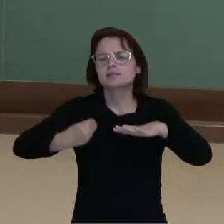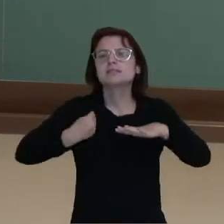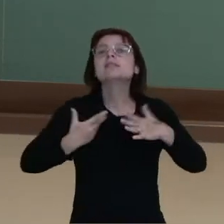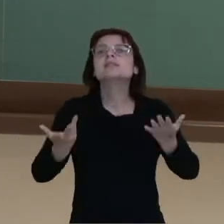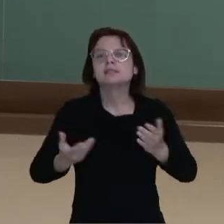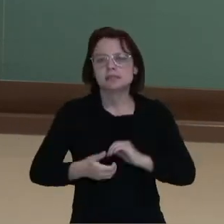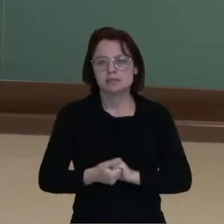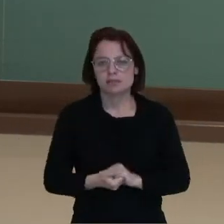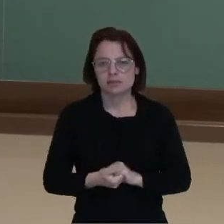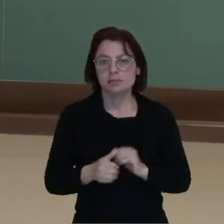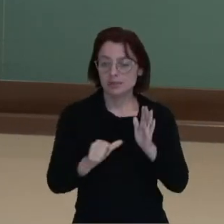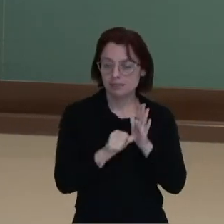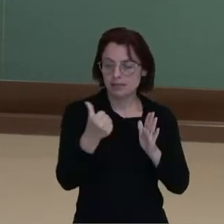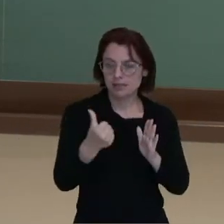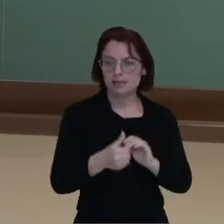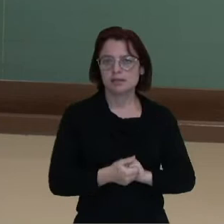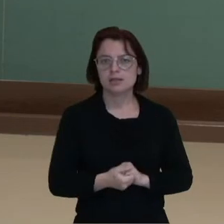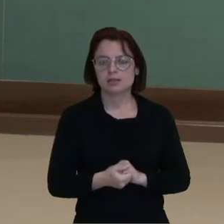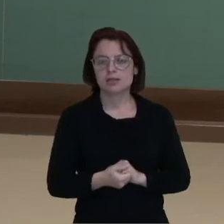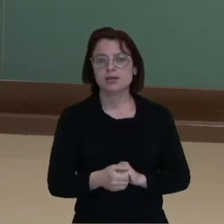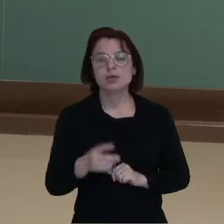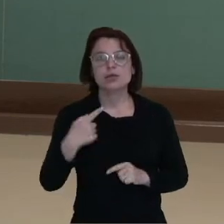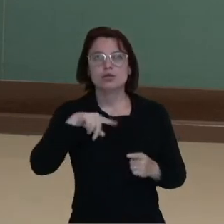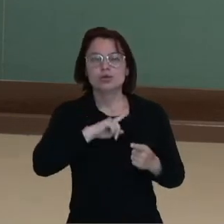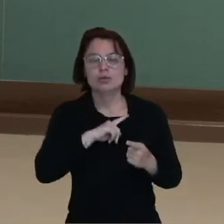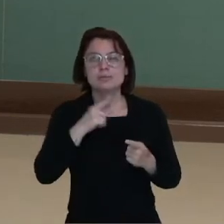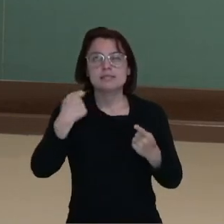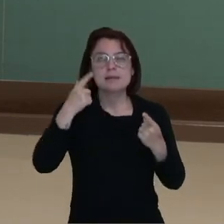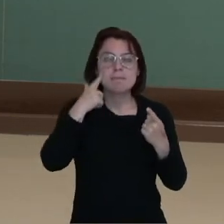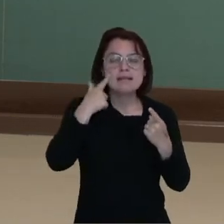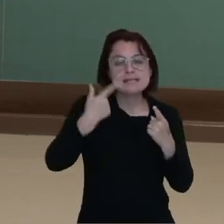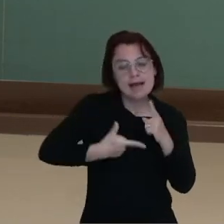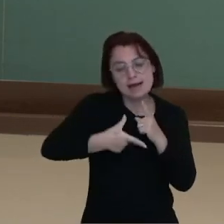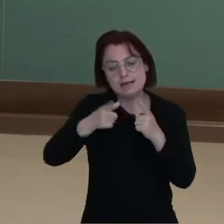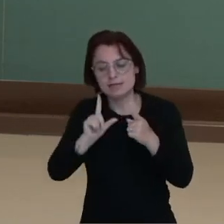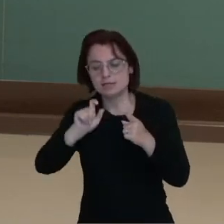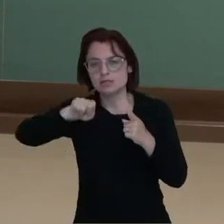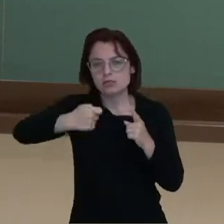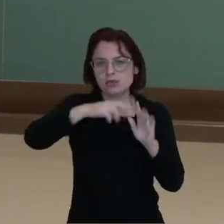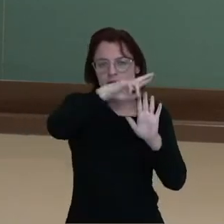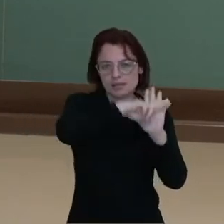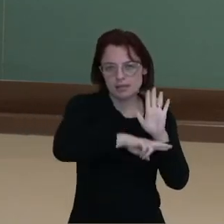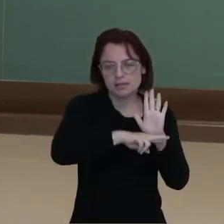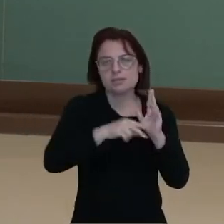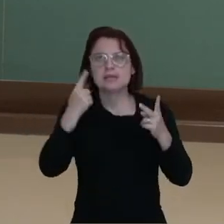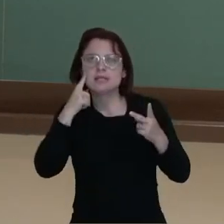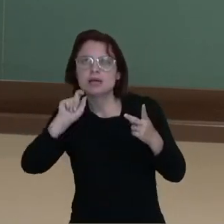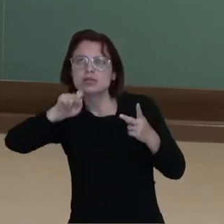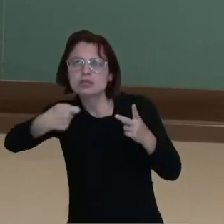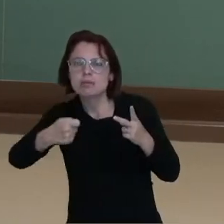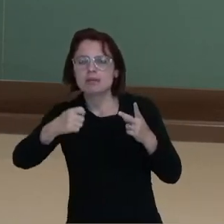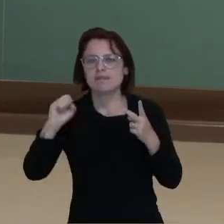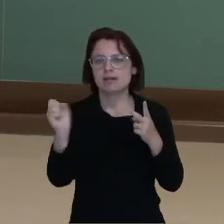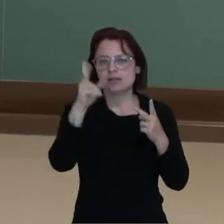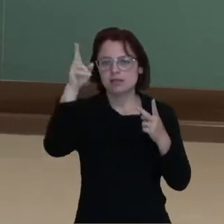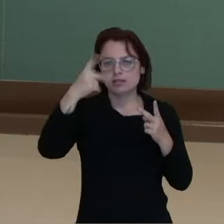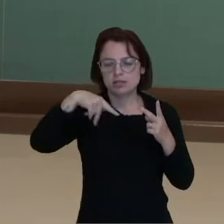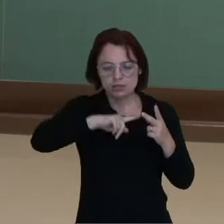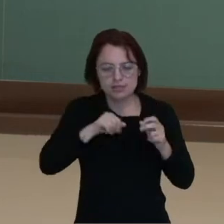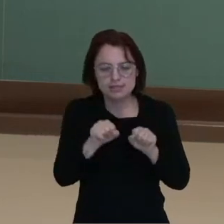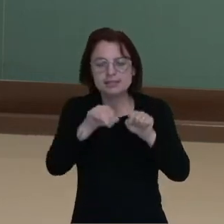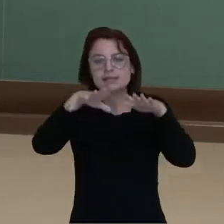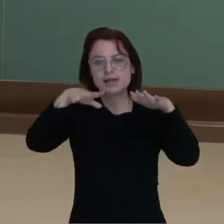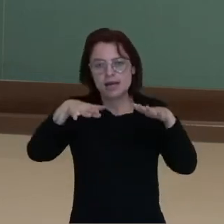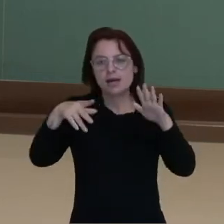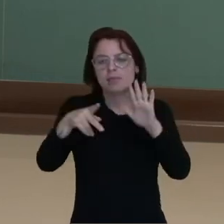regras? Primeira coisa, precisamos pensar sobre elas. Vamos pensar sobre os nossos valores e vamos criar regras